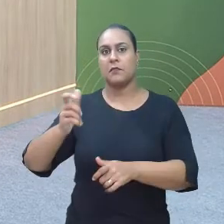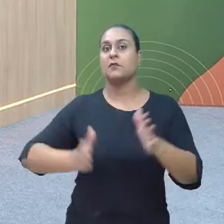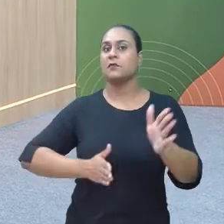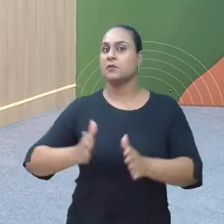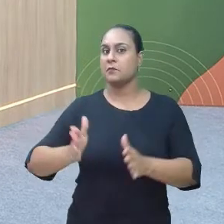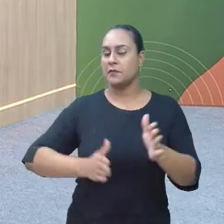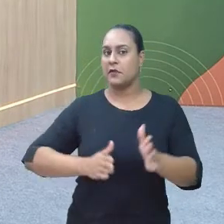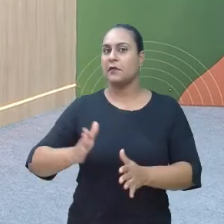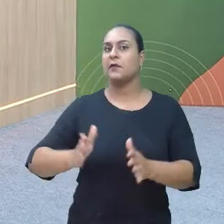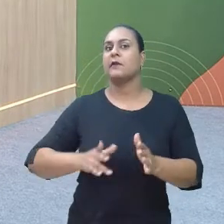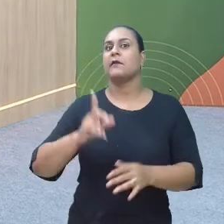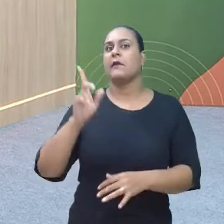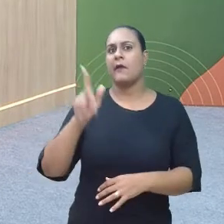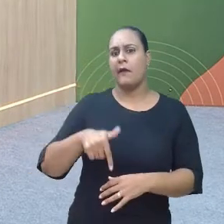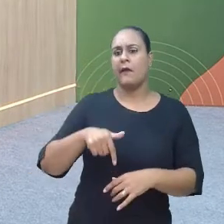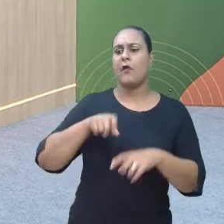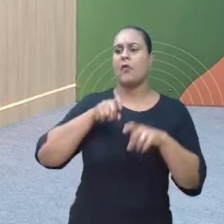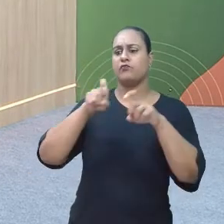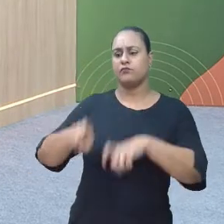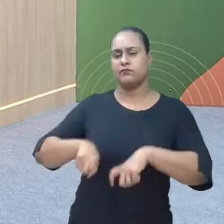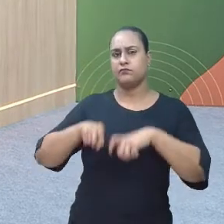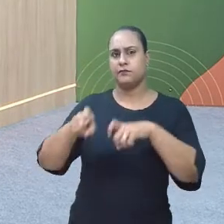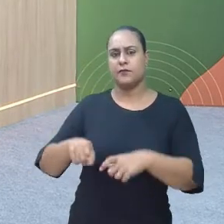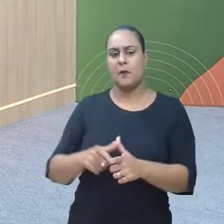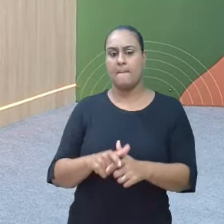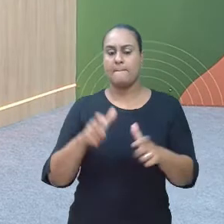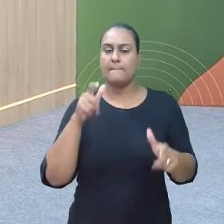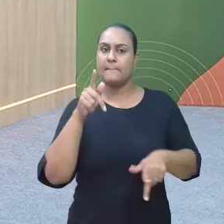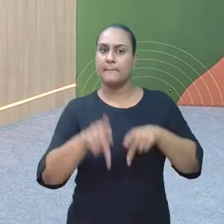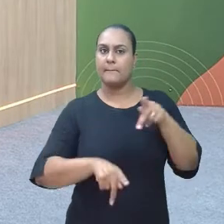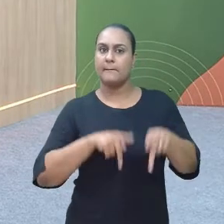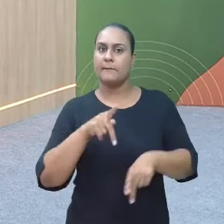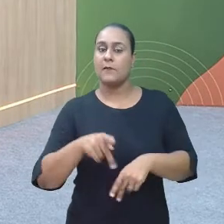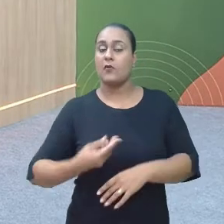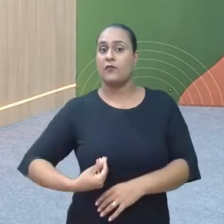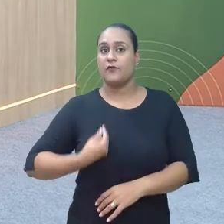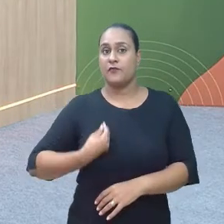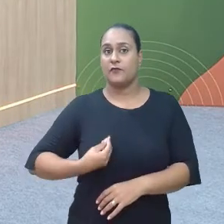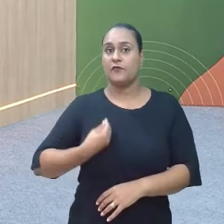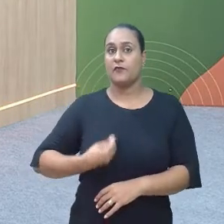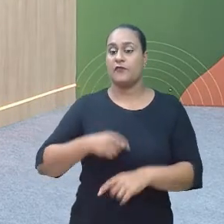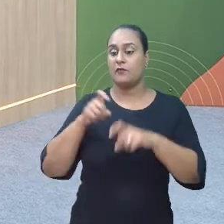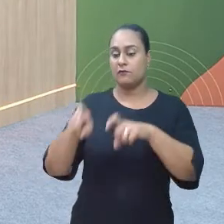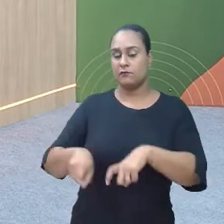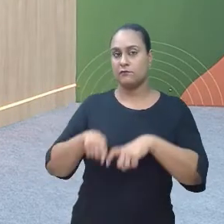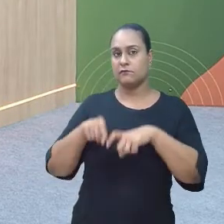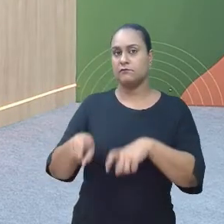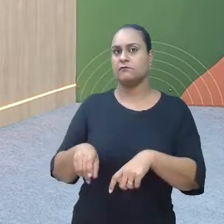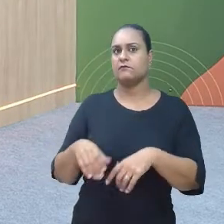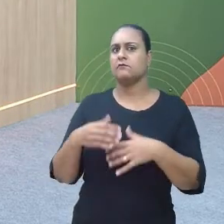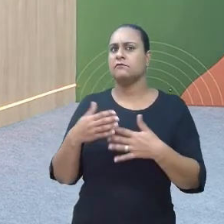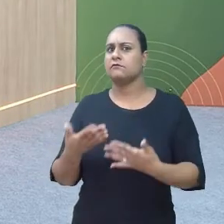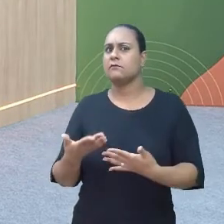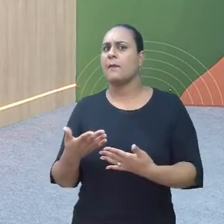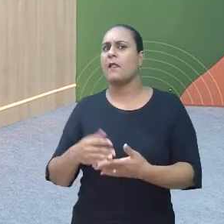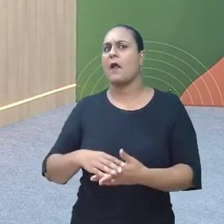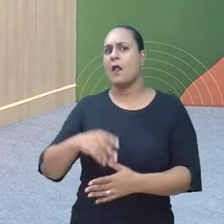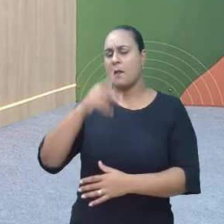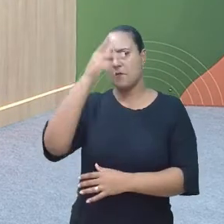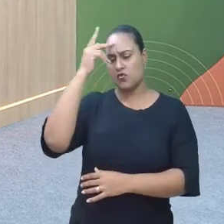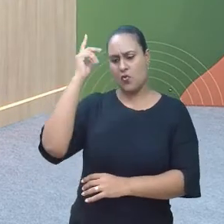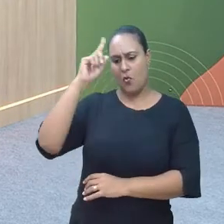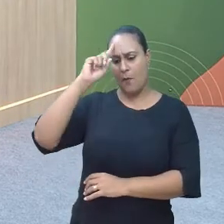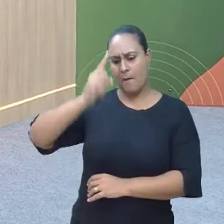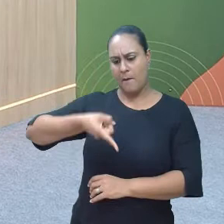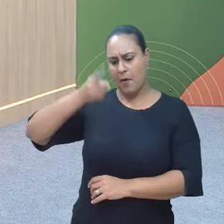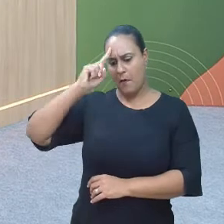Brasil era essencialmente rural, a maior parte da população vivia no campo. Então, essa gente acabava controlando o sistema político